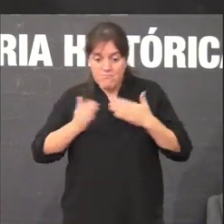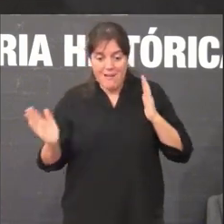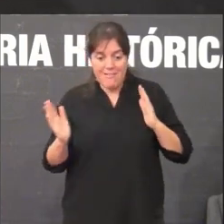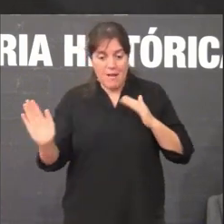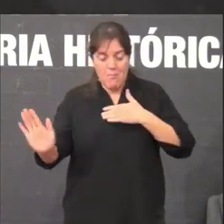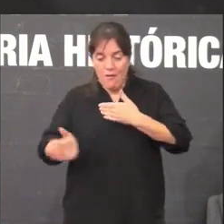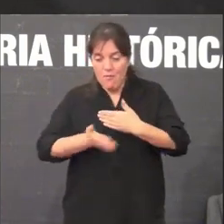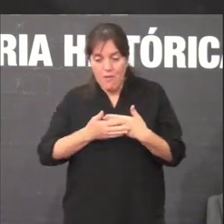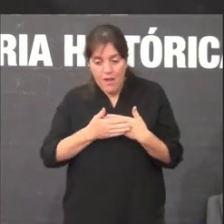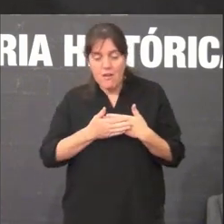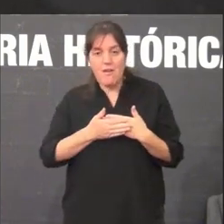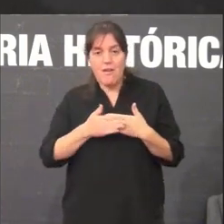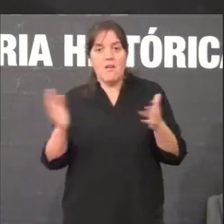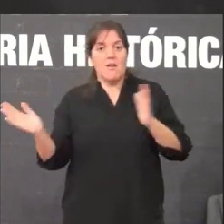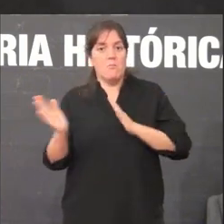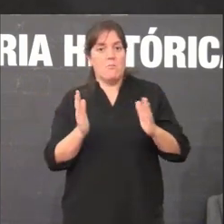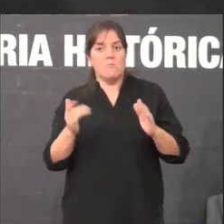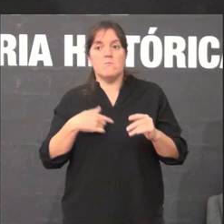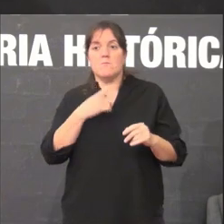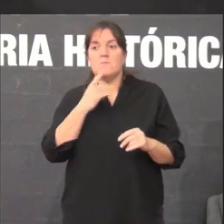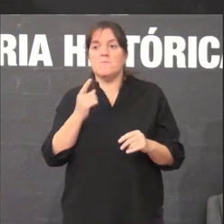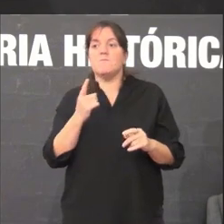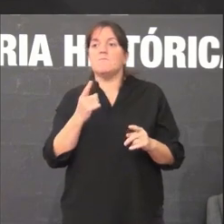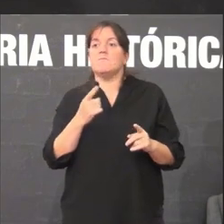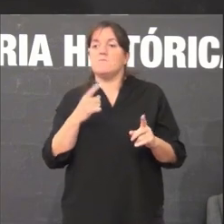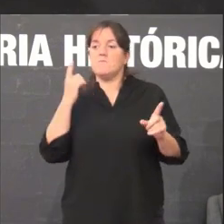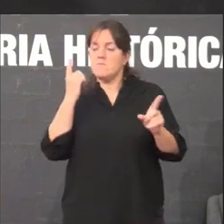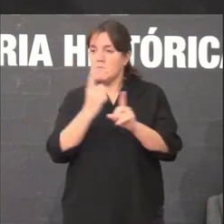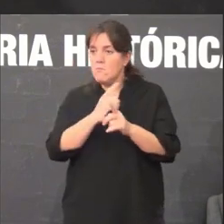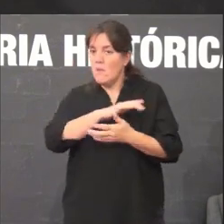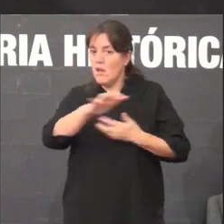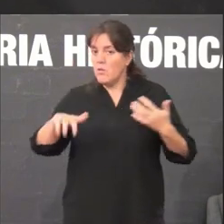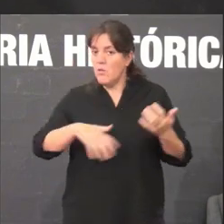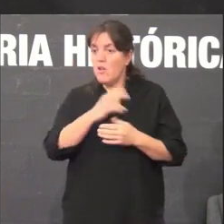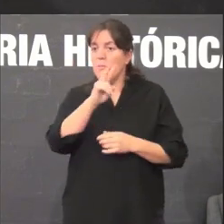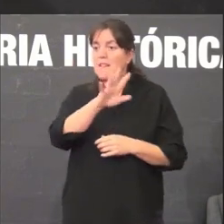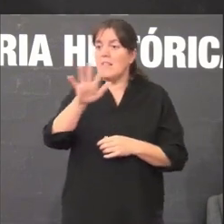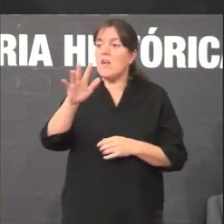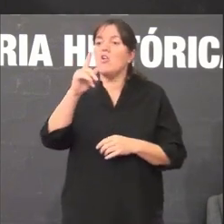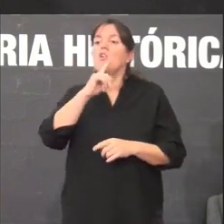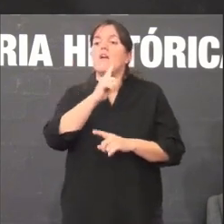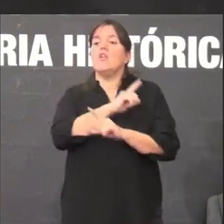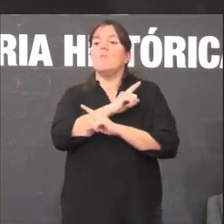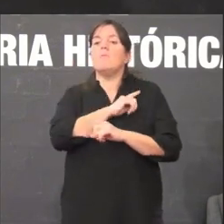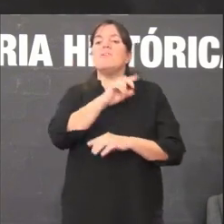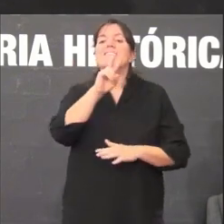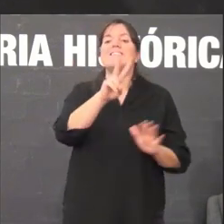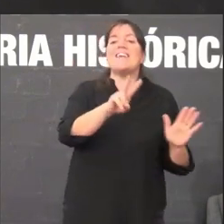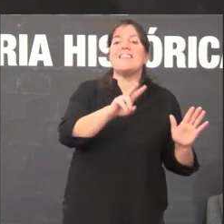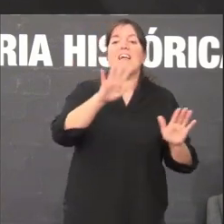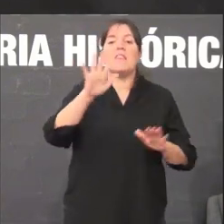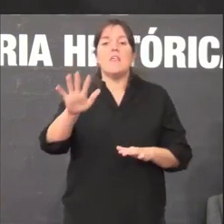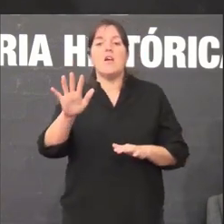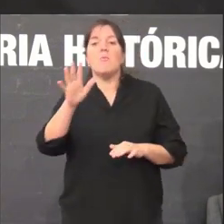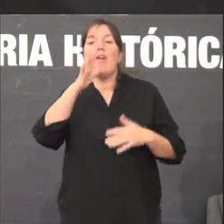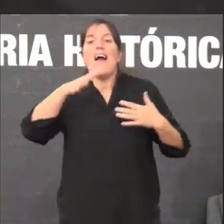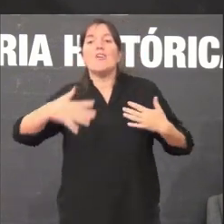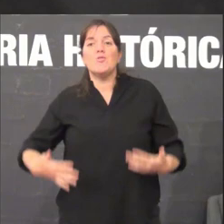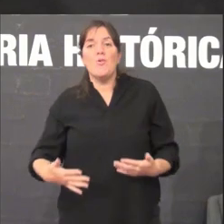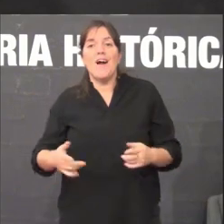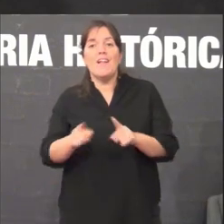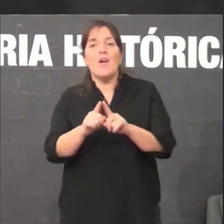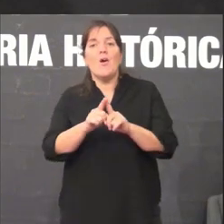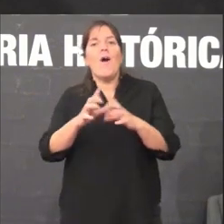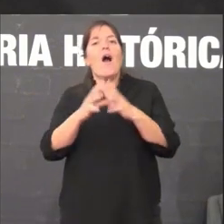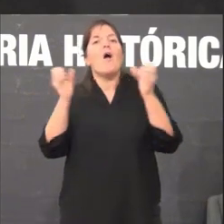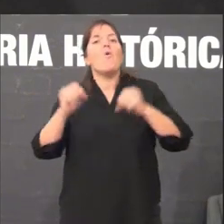muitas vezes considera-se que o fim seria o golpe contra-revolucionário do 25 de novembro de 75, mas hoje em dia estamos mais de acordo